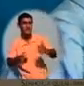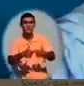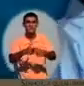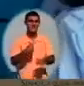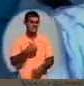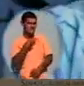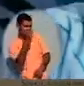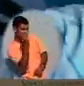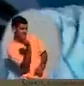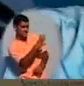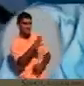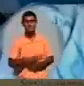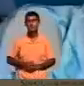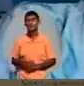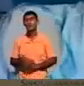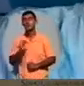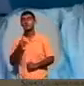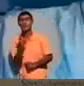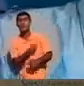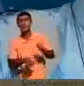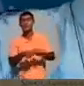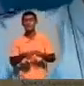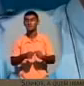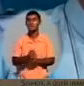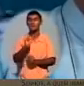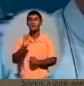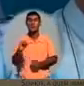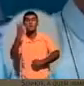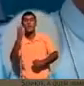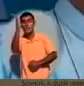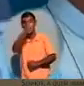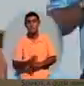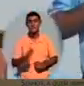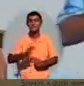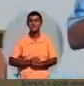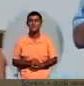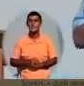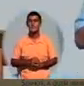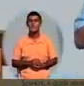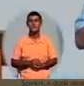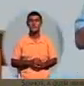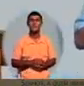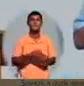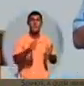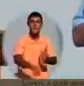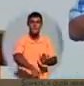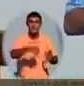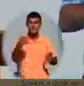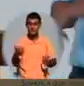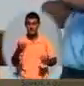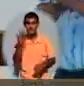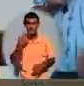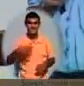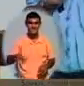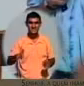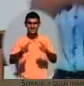Olha, não é isso que tem acontecido no Brasil? Primeiro, a criança é o obstáculo dentro da barriga?